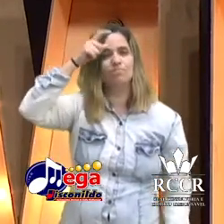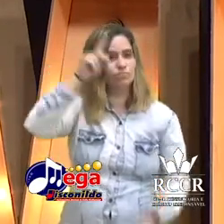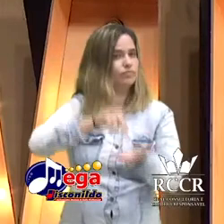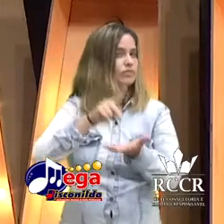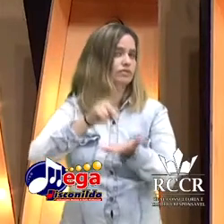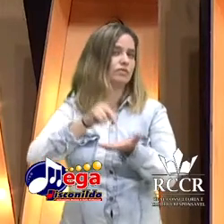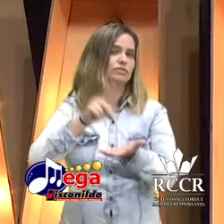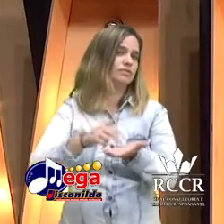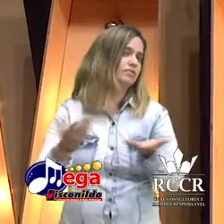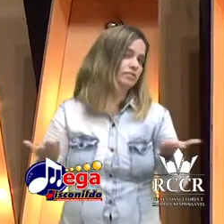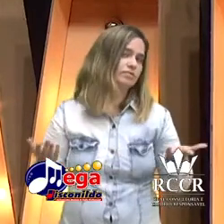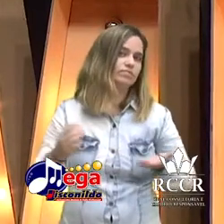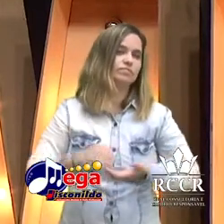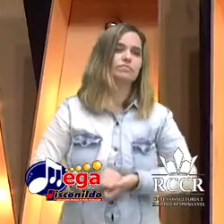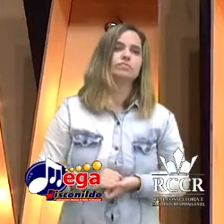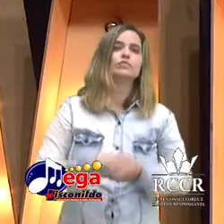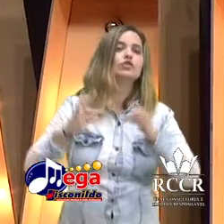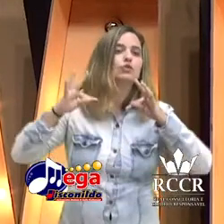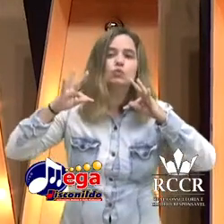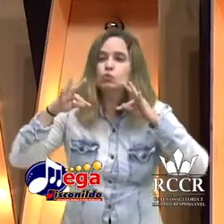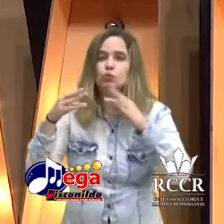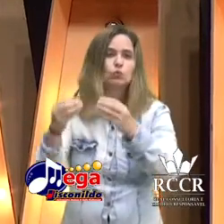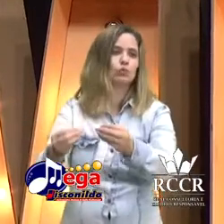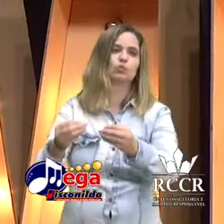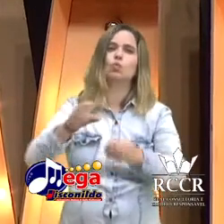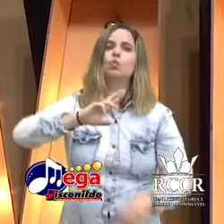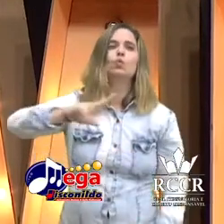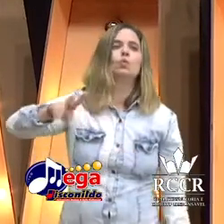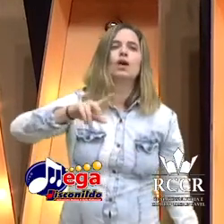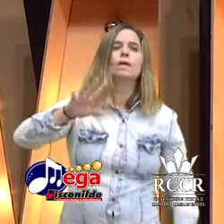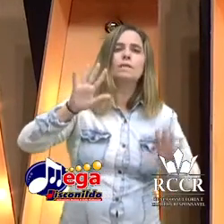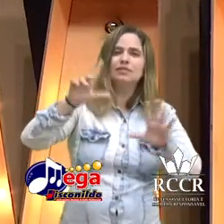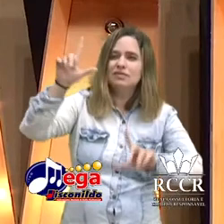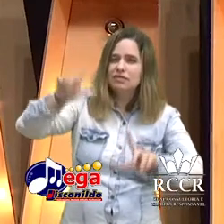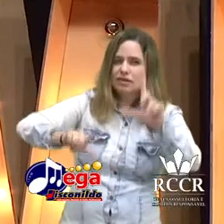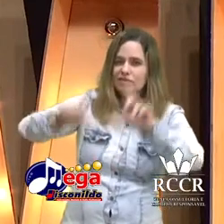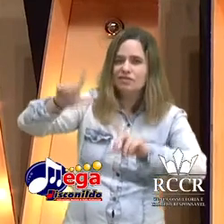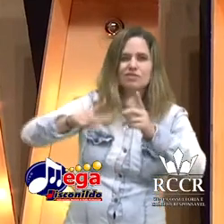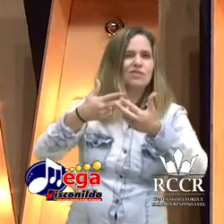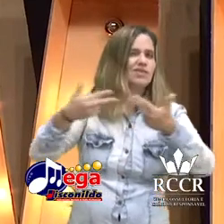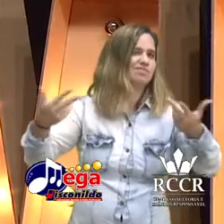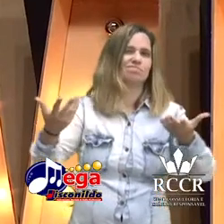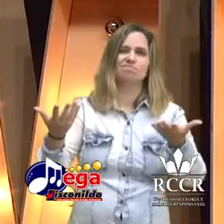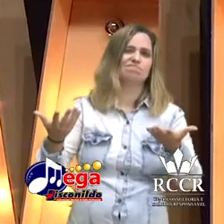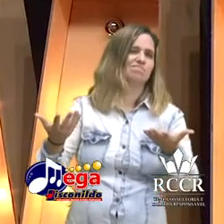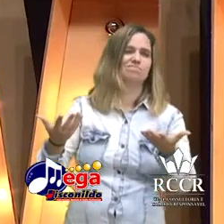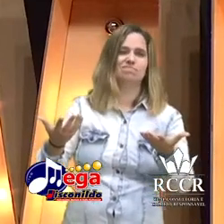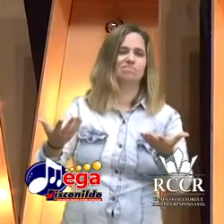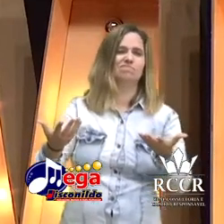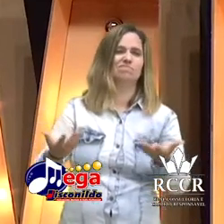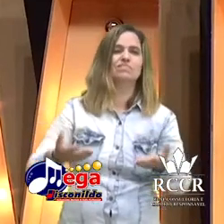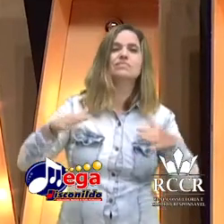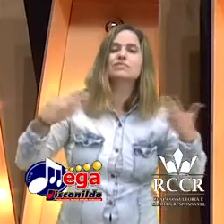mas boa parte. O pensamento é desordeiro. O pensamento é antifamília. E então, o que